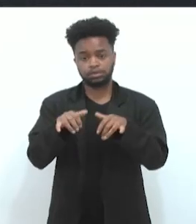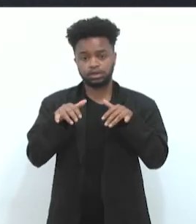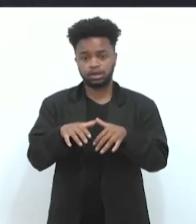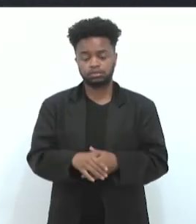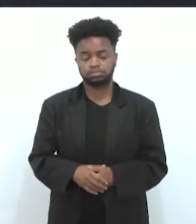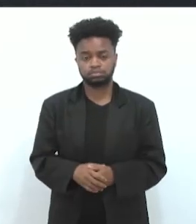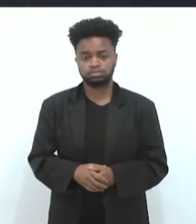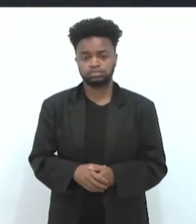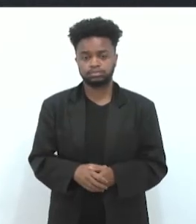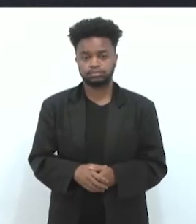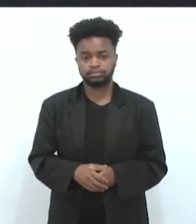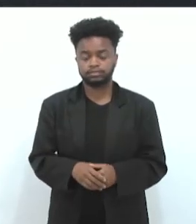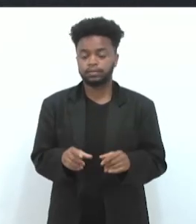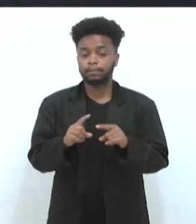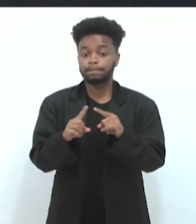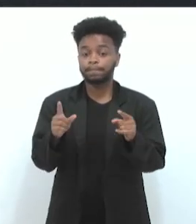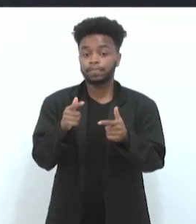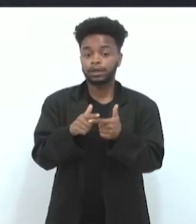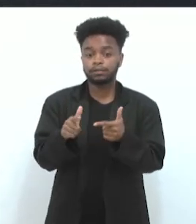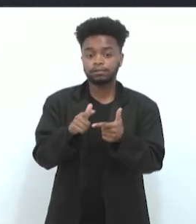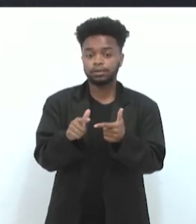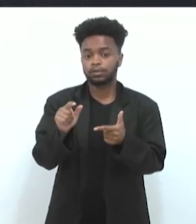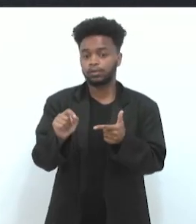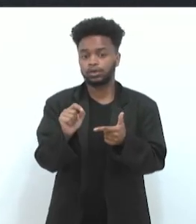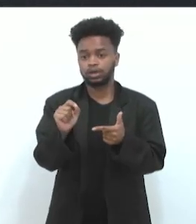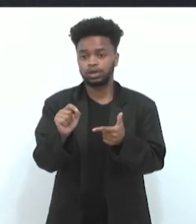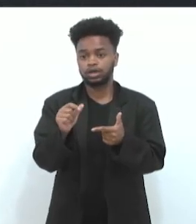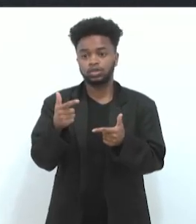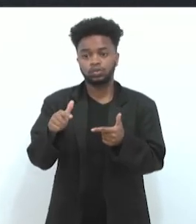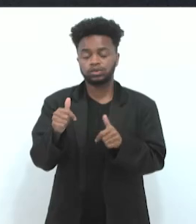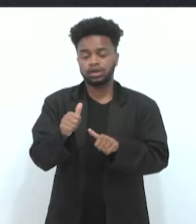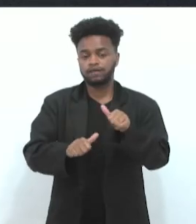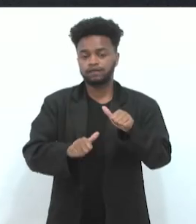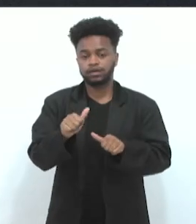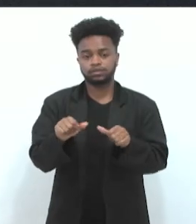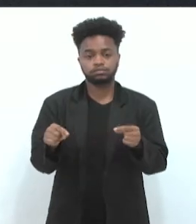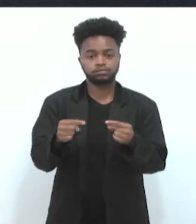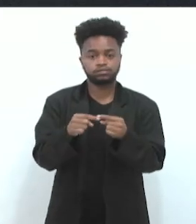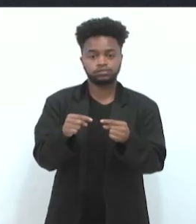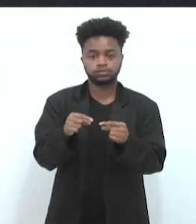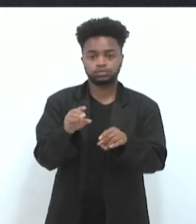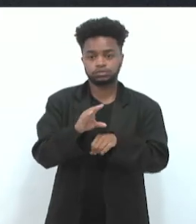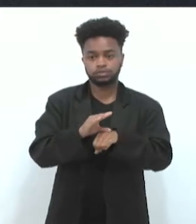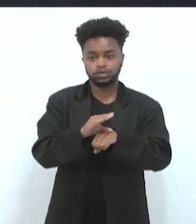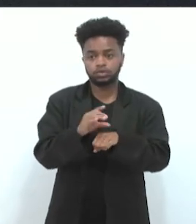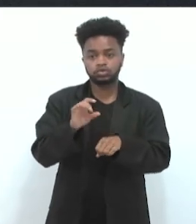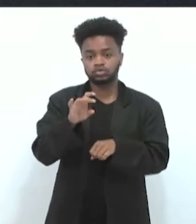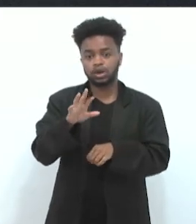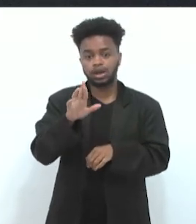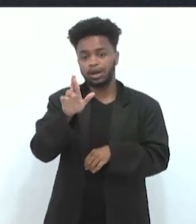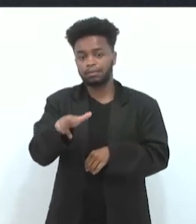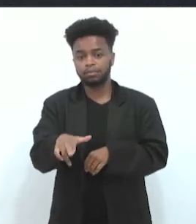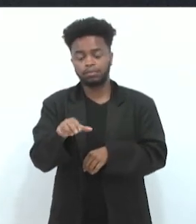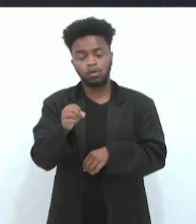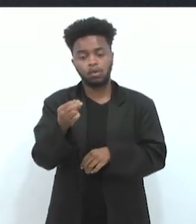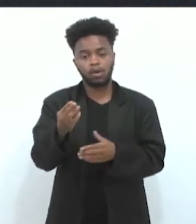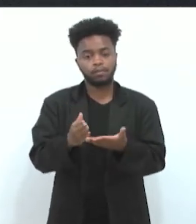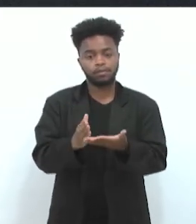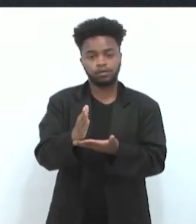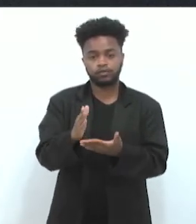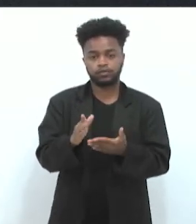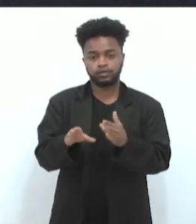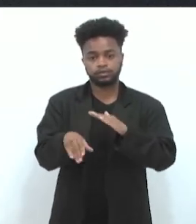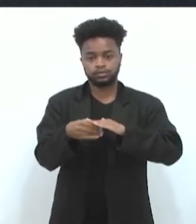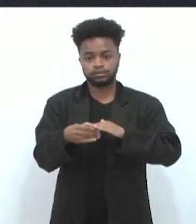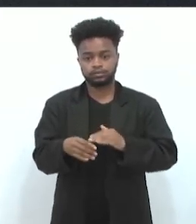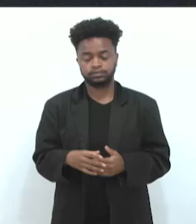essa é a questão. Mas o problema é que não se agora- faz a análise de constitucionalidade, se Porque rejeita a emenda ou Porque se o aprova a emenda. projeto, deputado Fred,